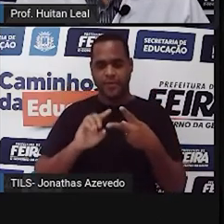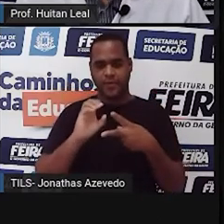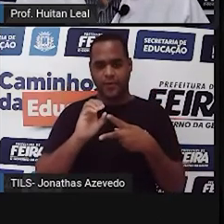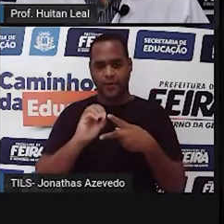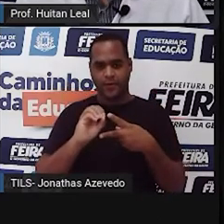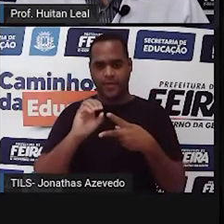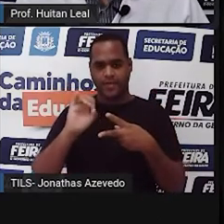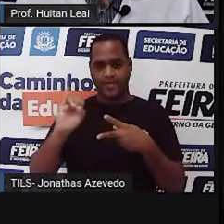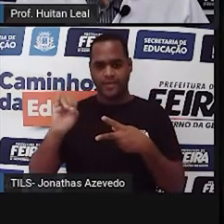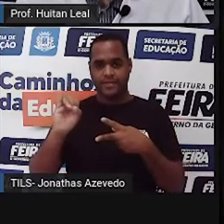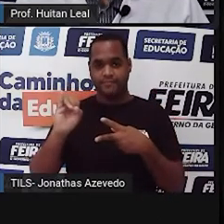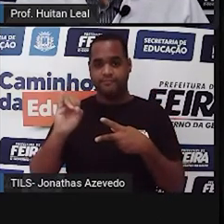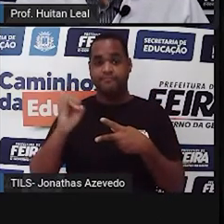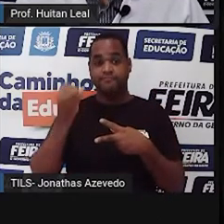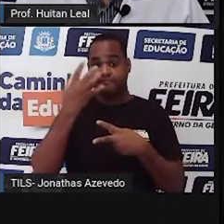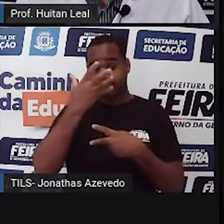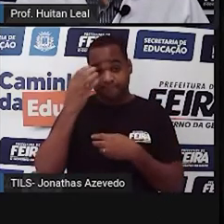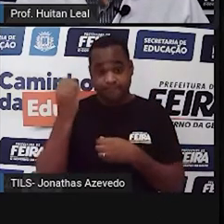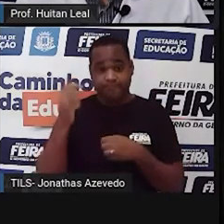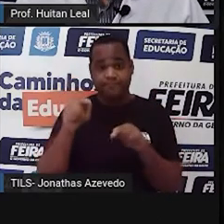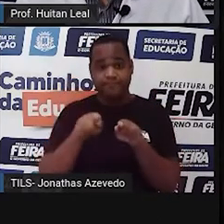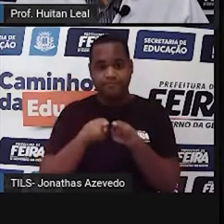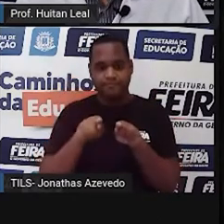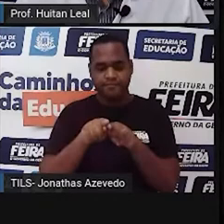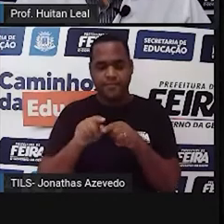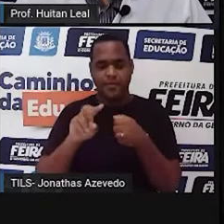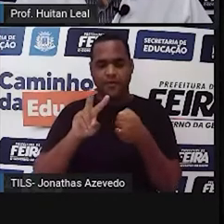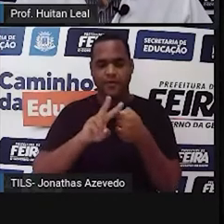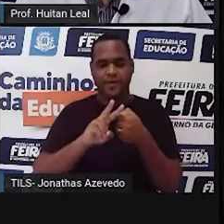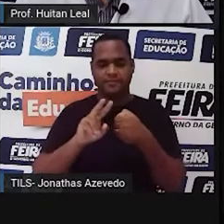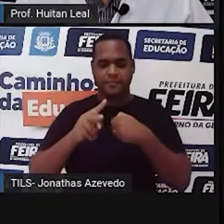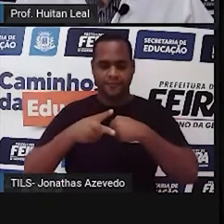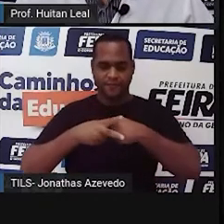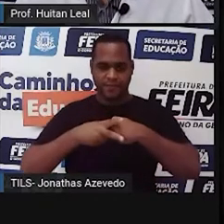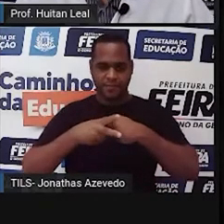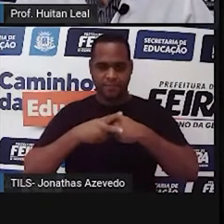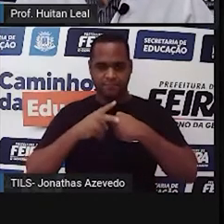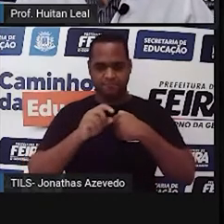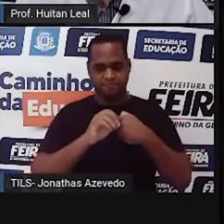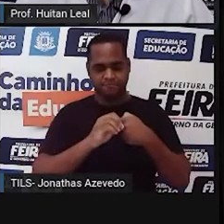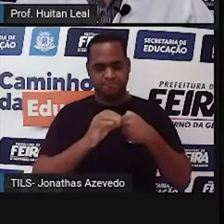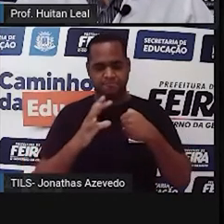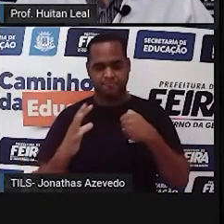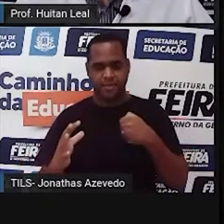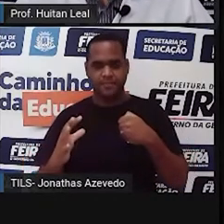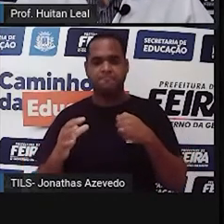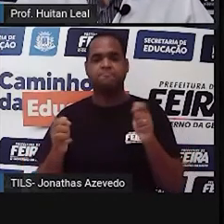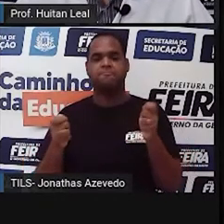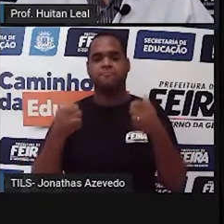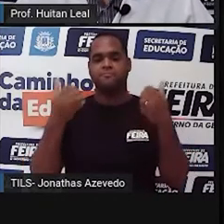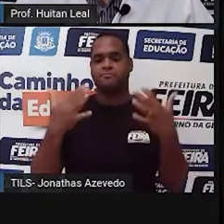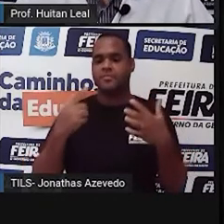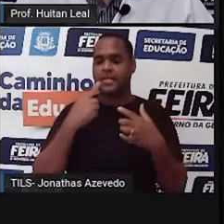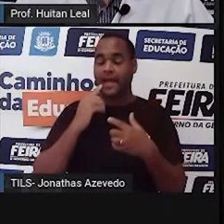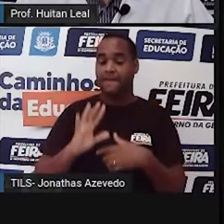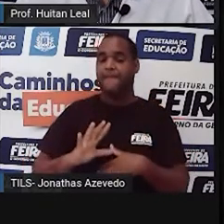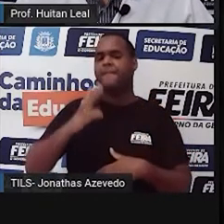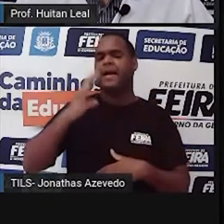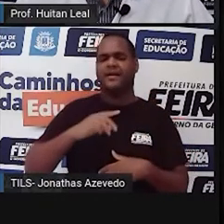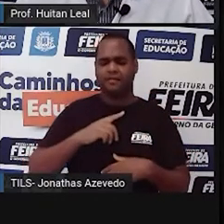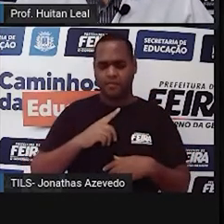indireto. E não esquecendo, temos também os verbos de ligação, que não indicam ação, mas